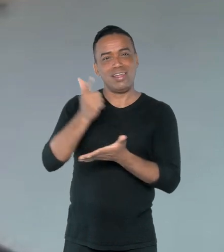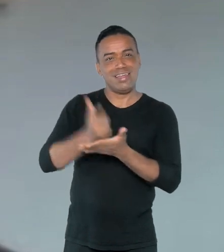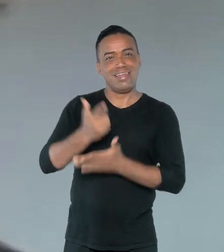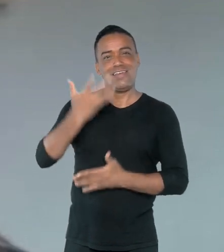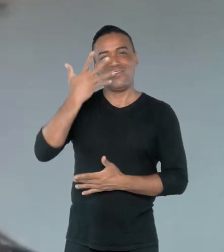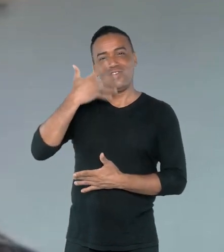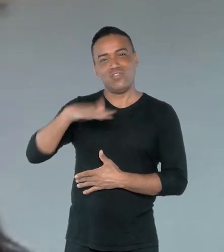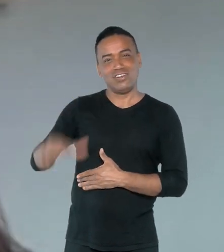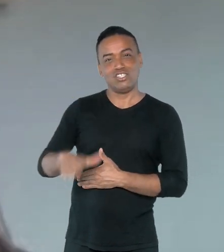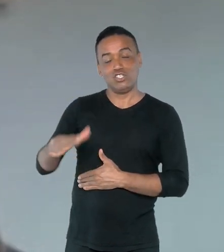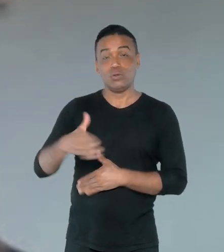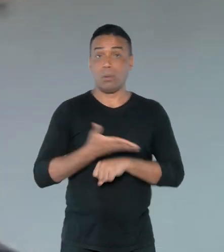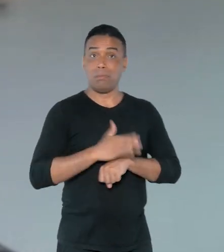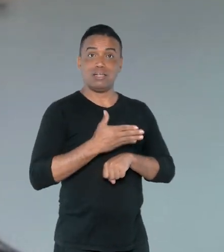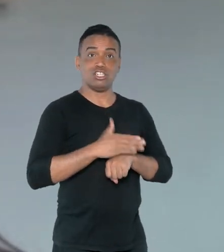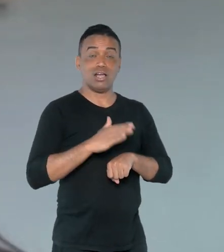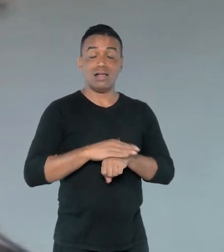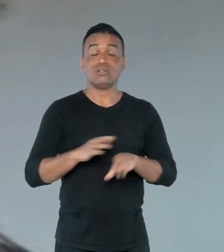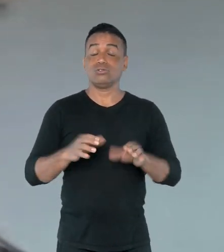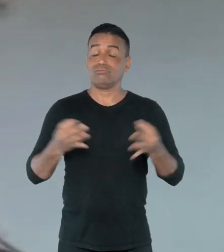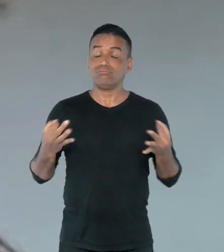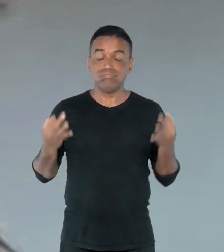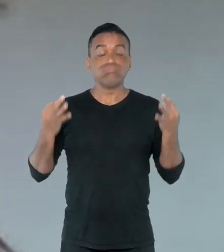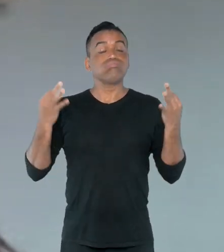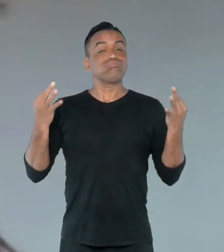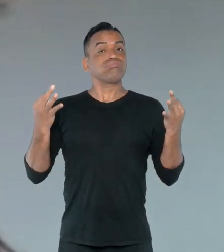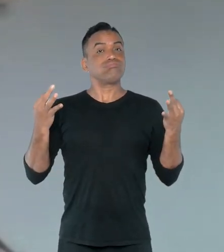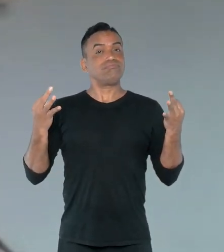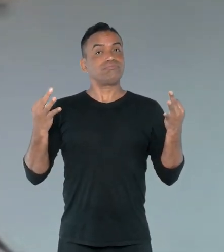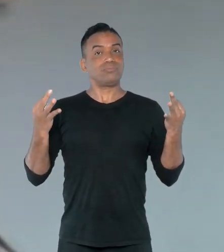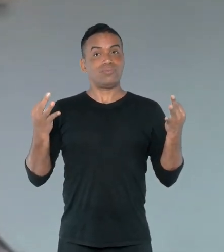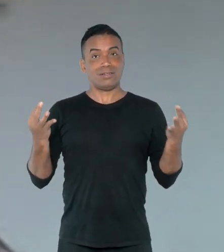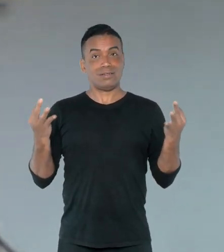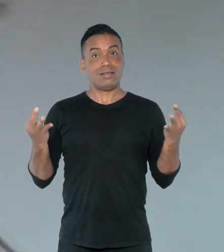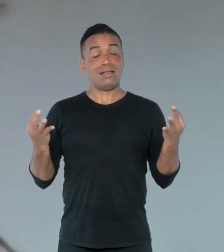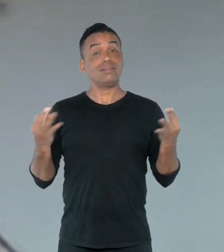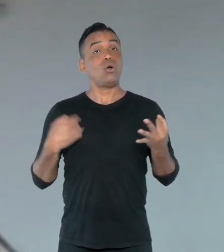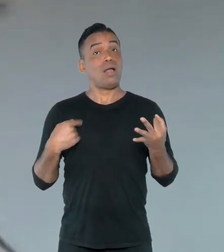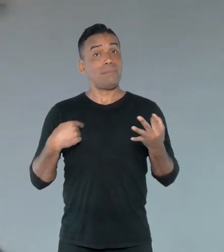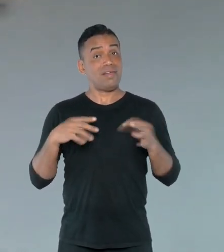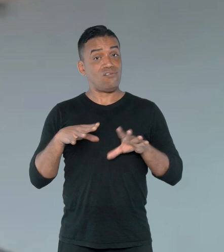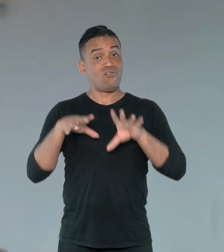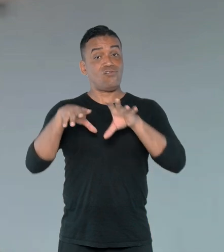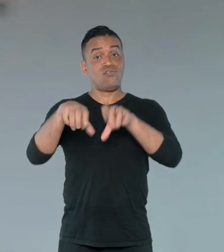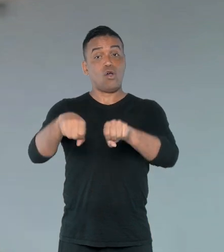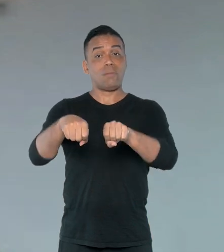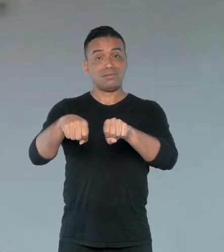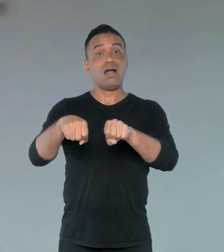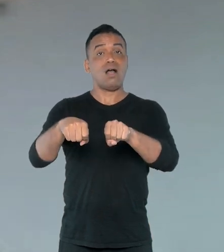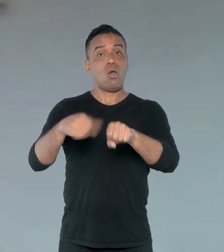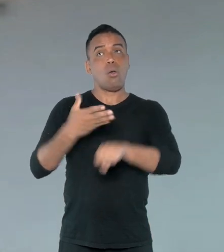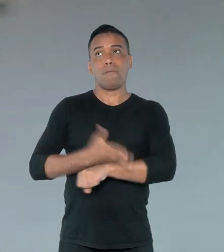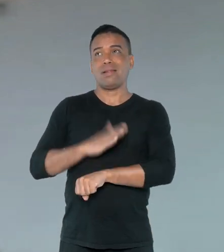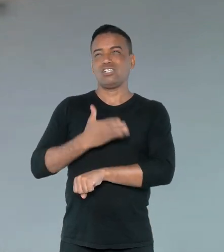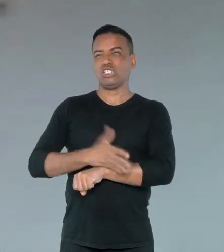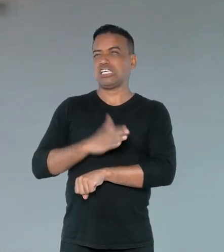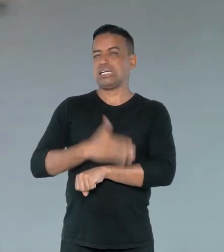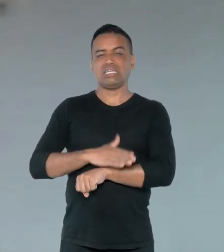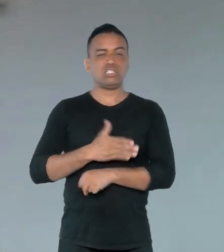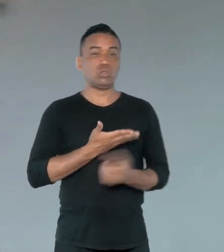E praticando muito yoga também, né? Porque a minha formação, eu venho praticando yoga